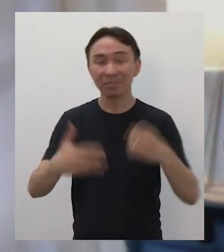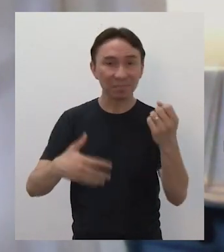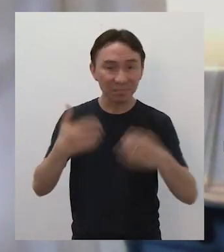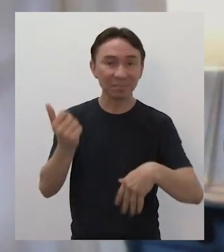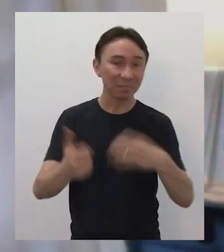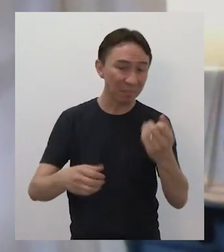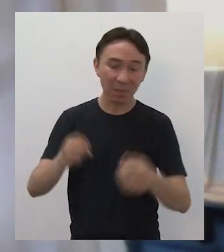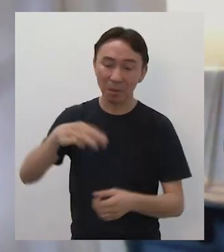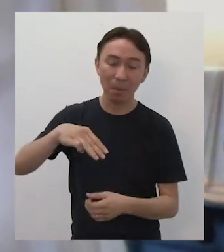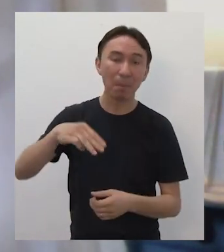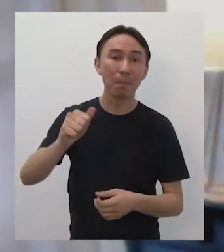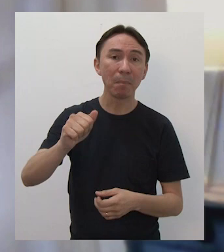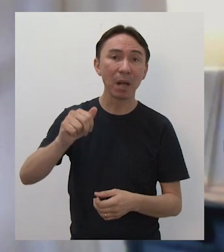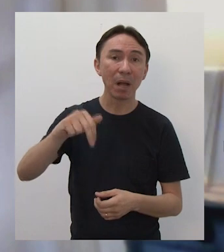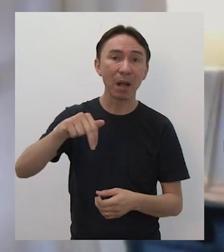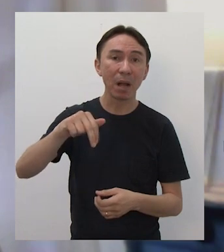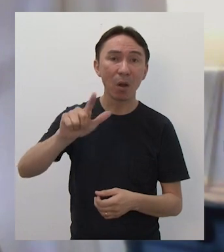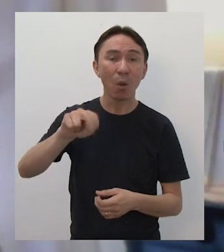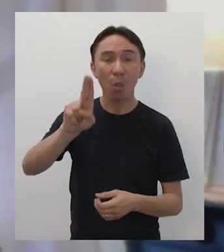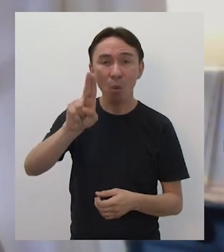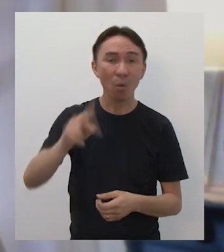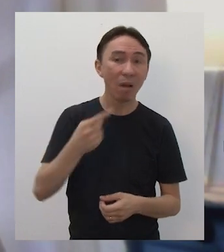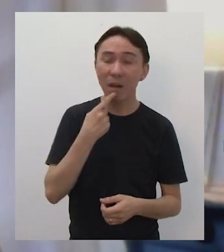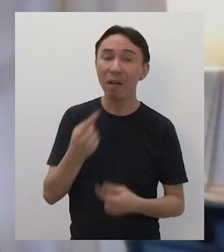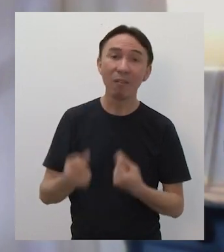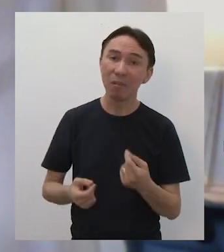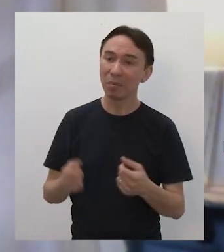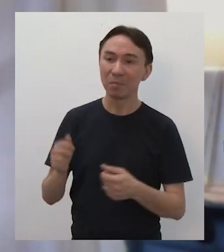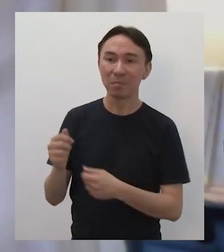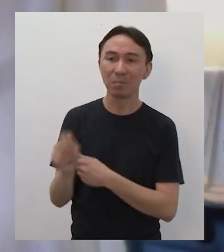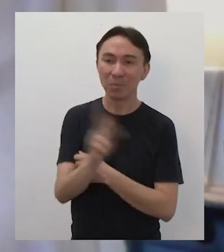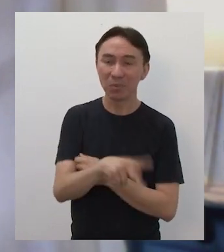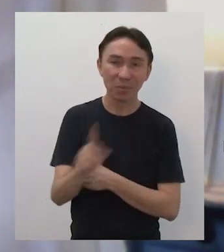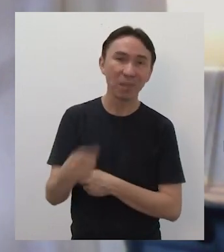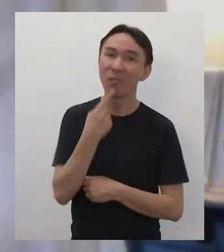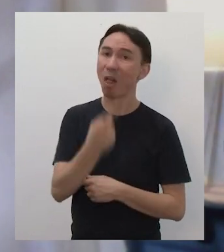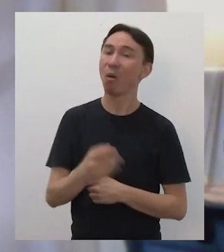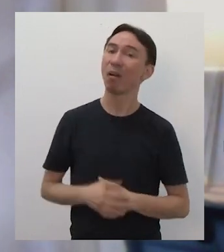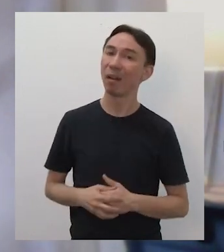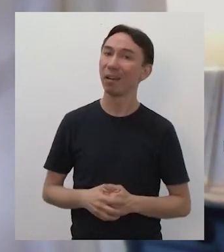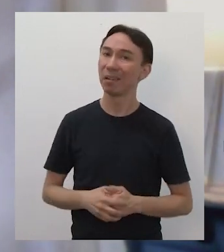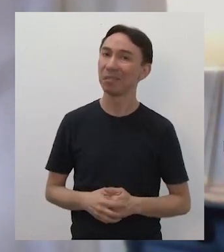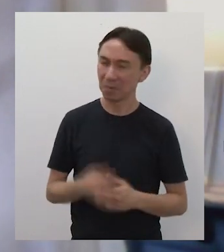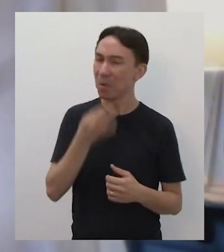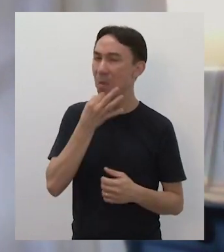então, essa fala que a professora Andréa traz para a gente no chat.